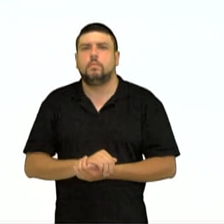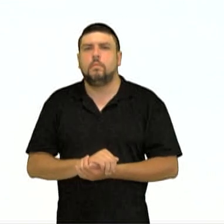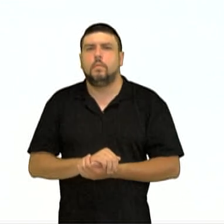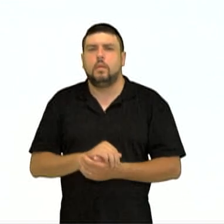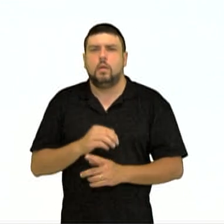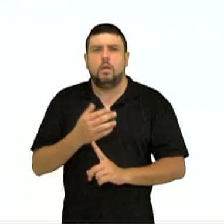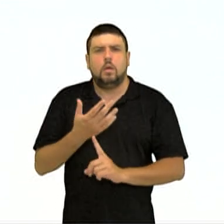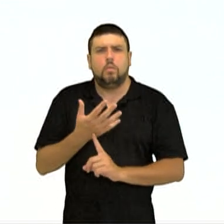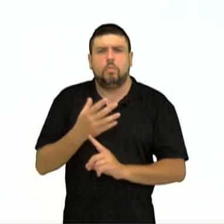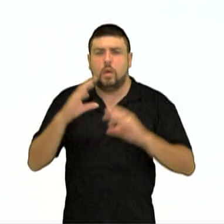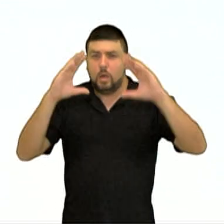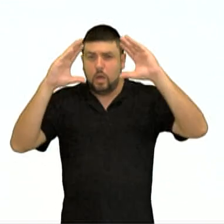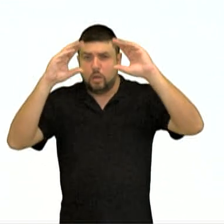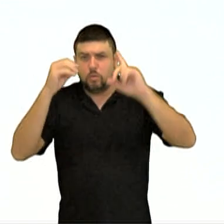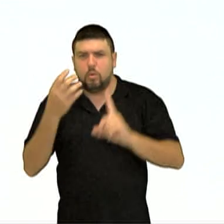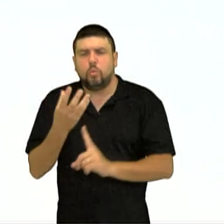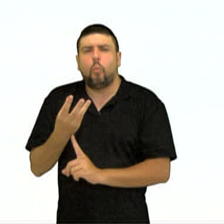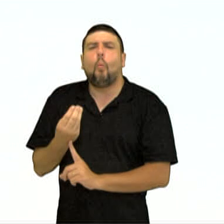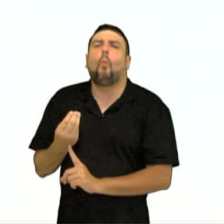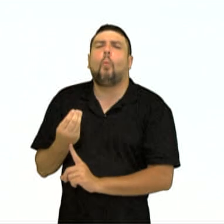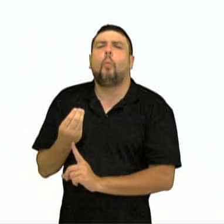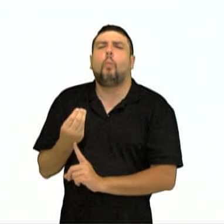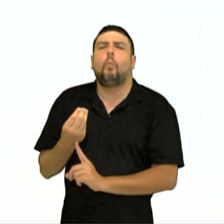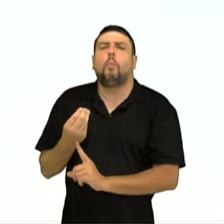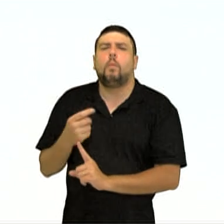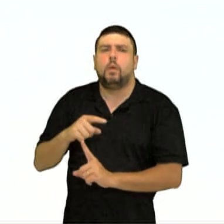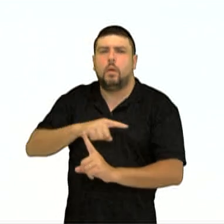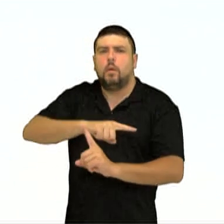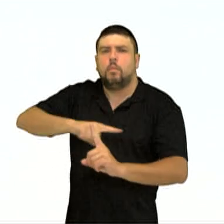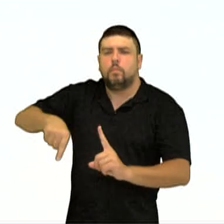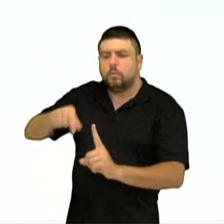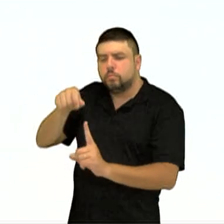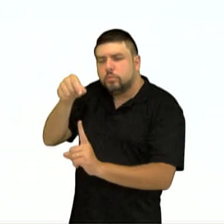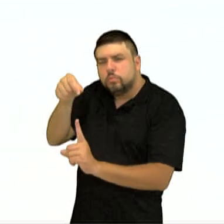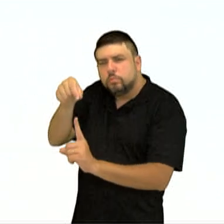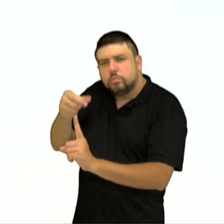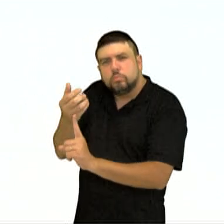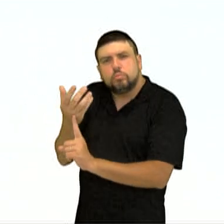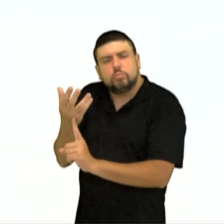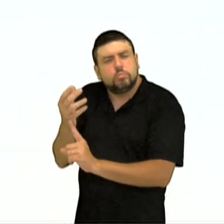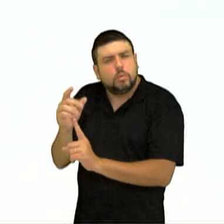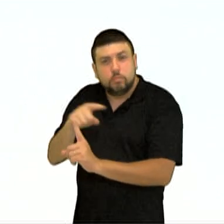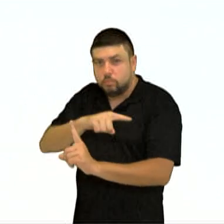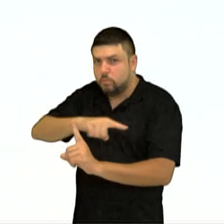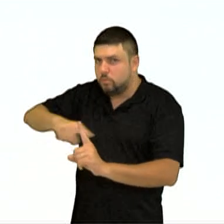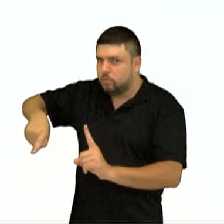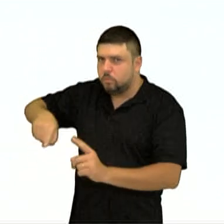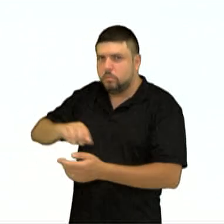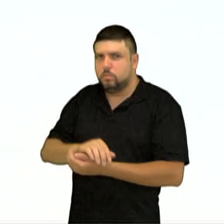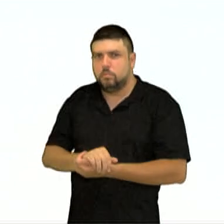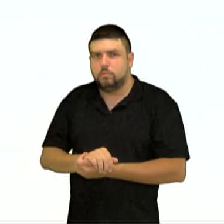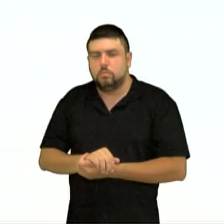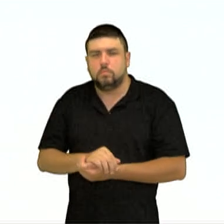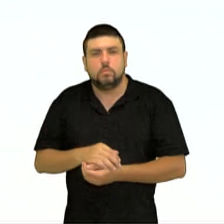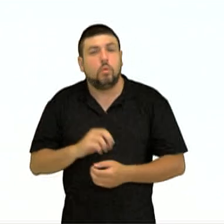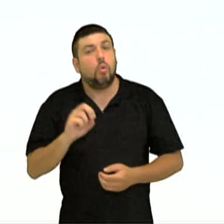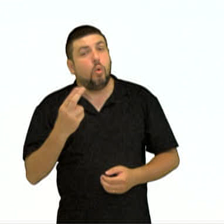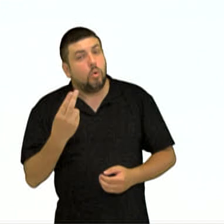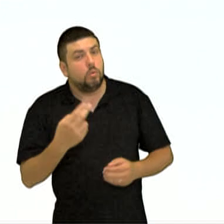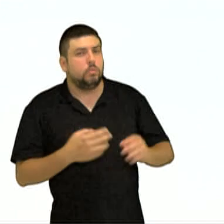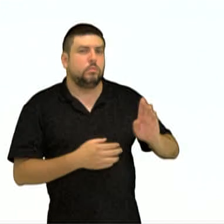acesas durante a noite? Você acha que não poderiam acender velas à noite? Letra B, as velas